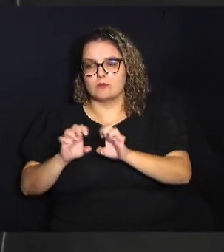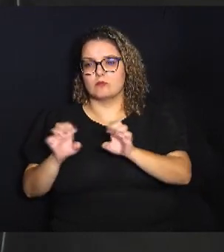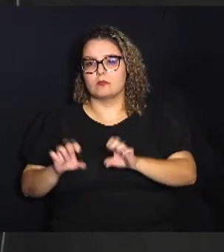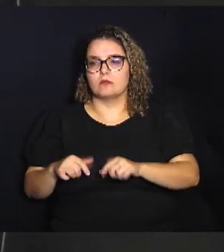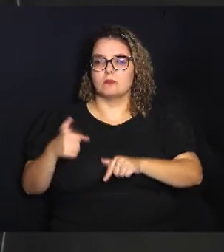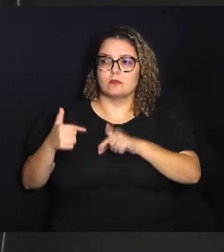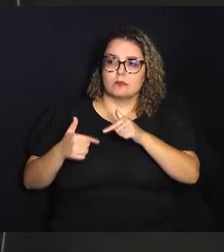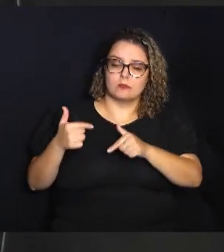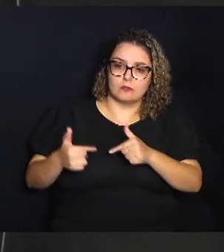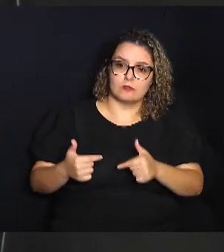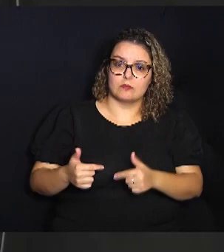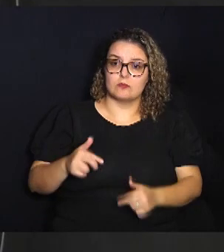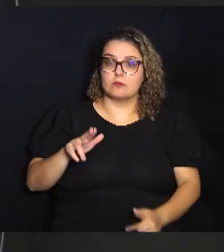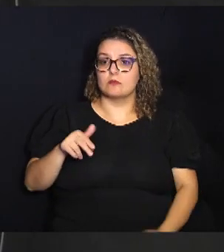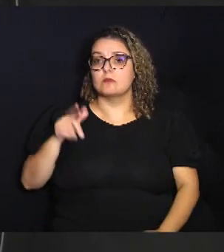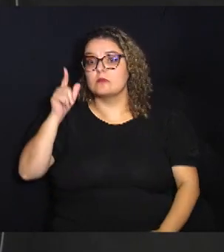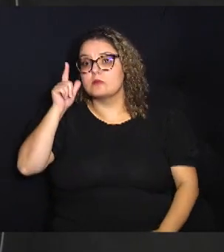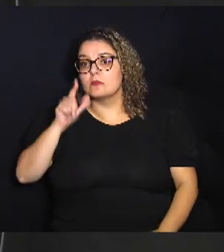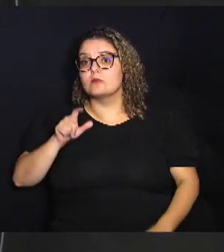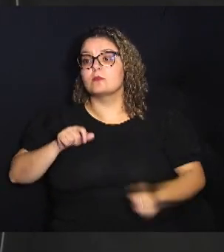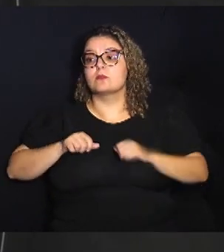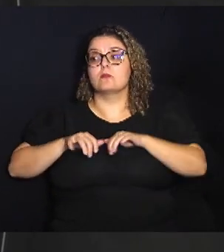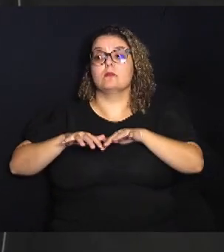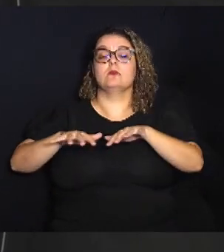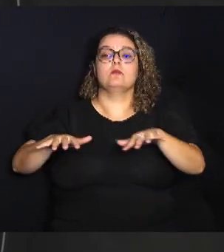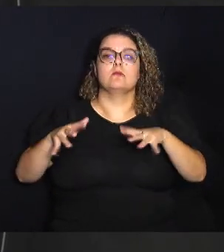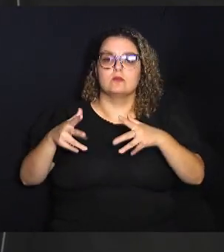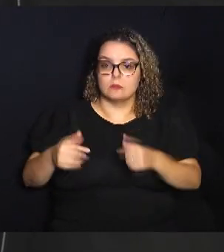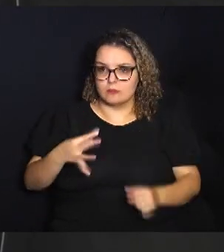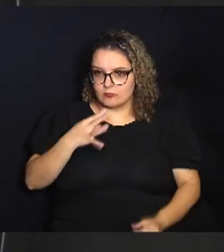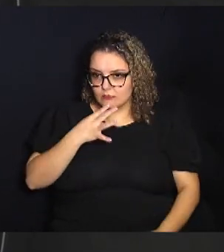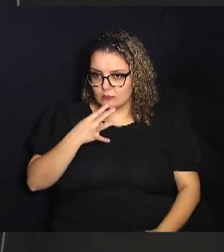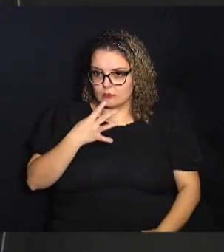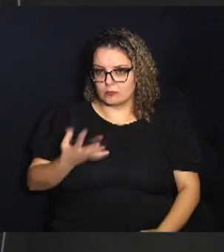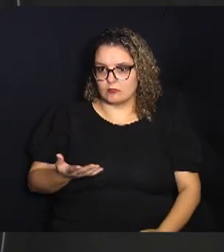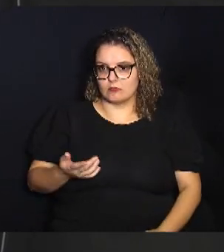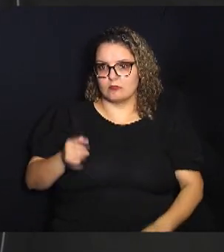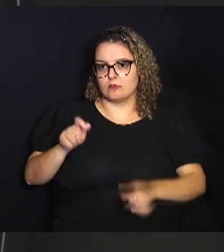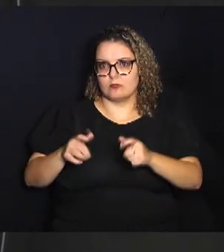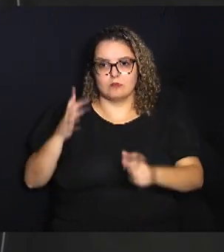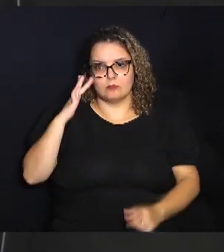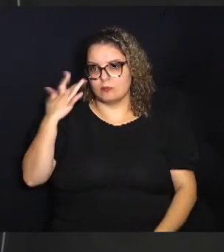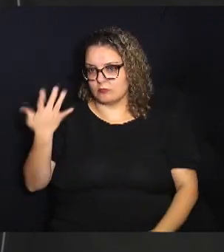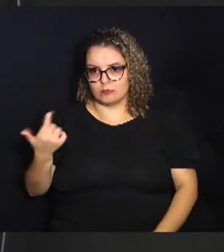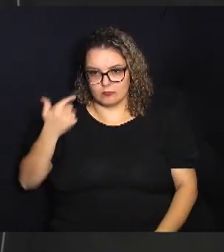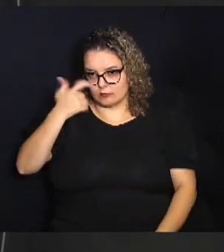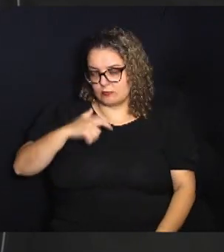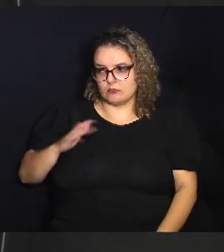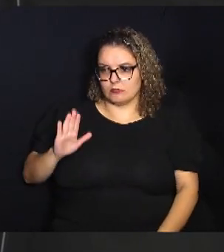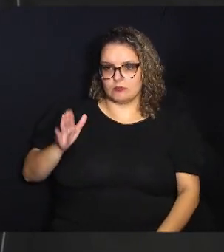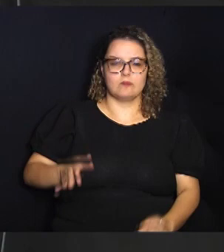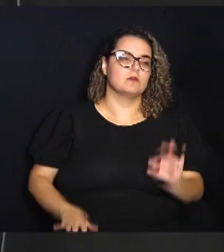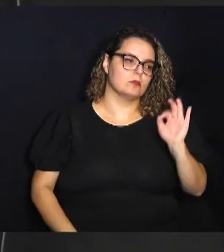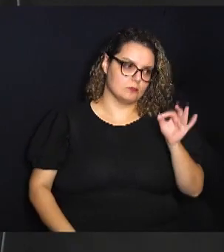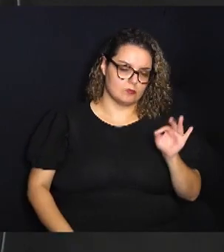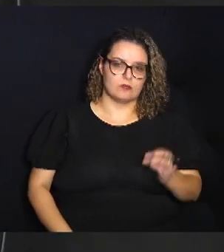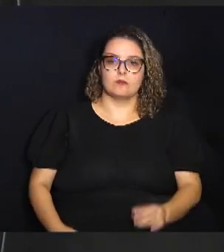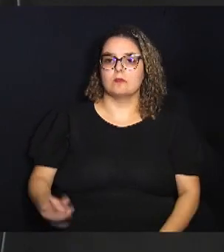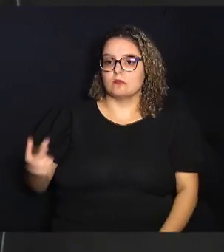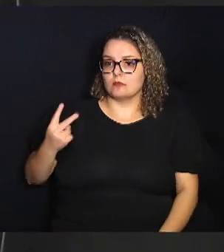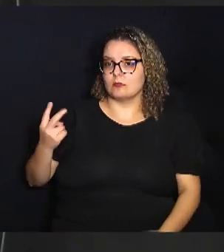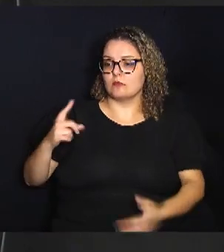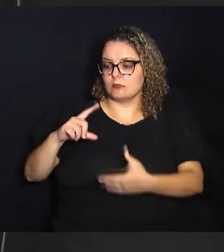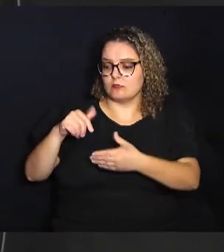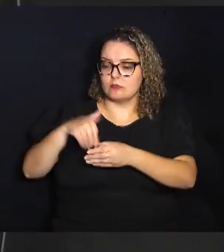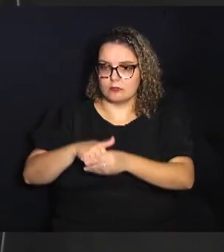muito e eu não consegui alcançar todos que eu conheço. Certo. Muita gente nem sabia que eu era candidato. Então, na segunda, Mirla,